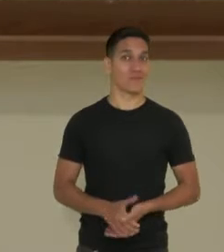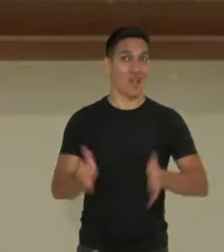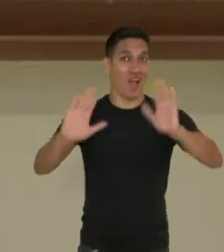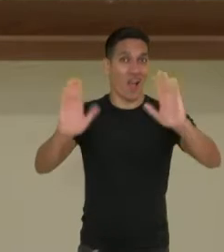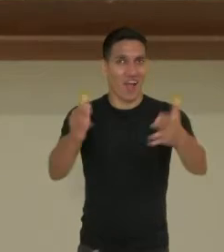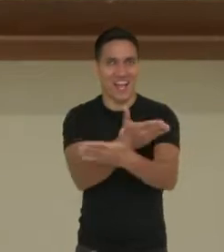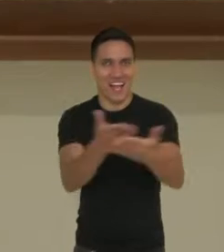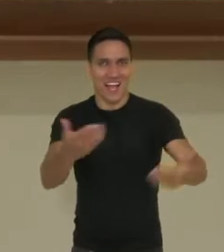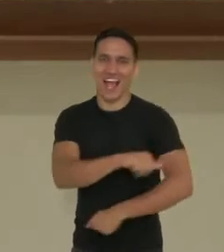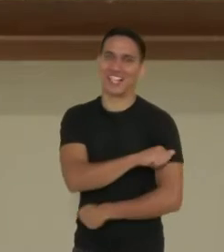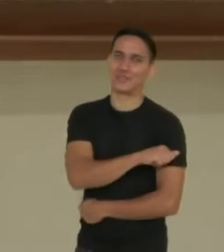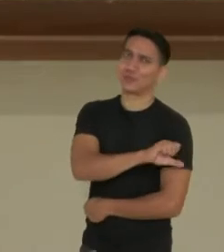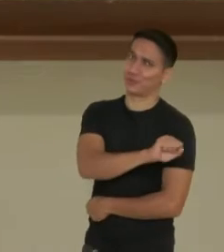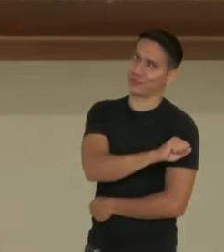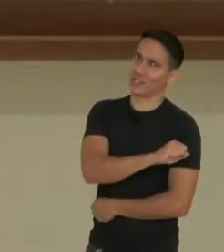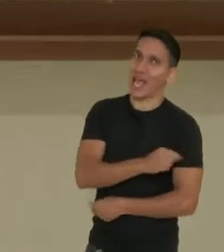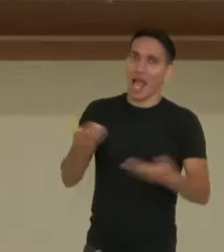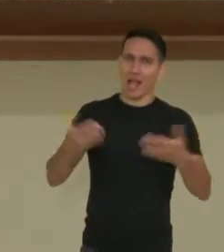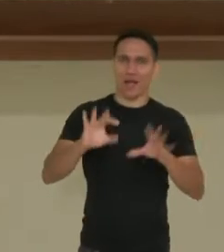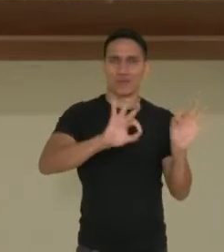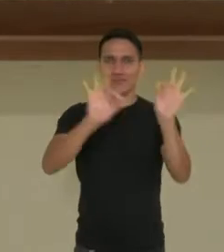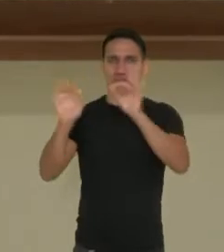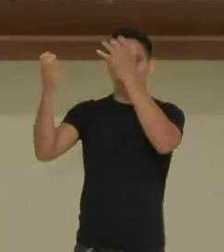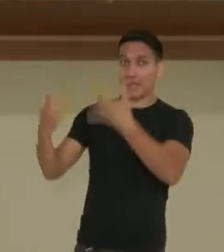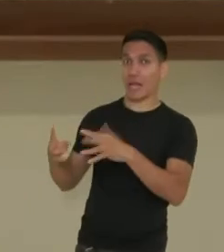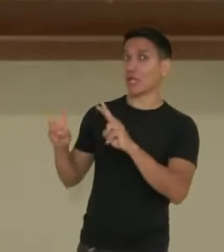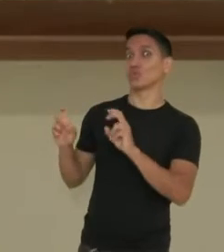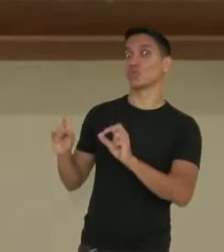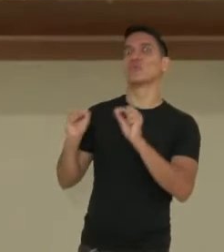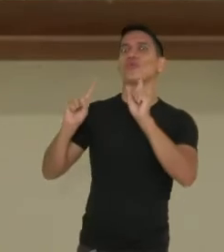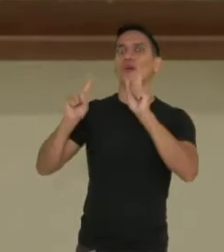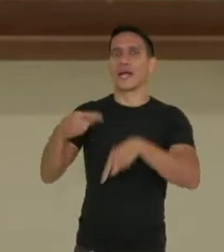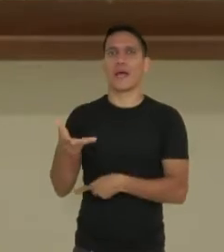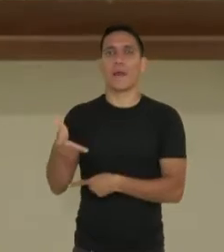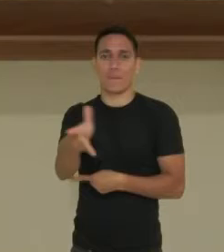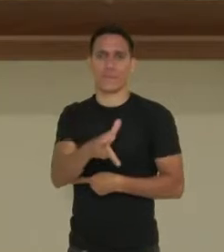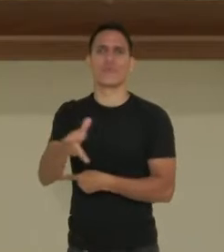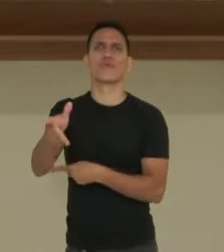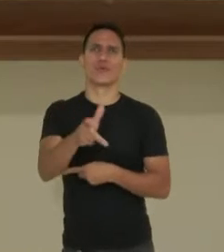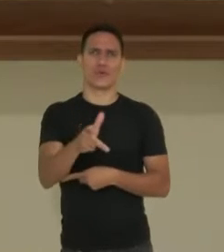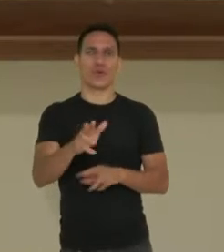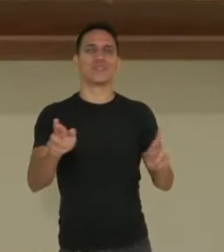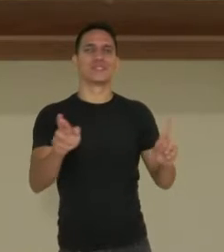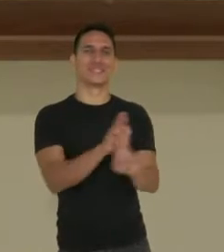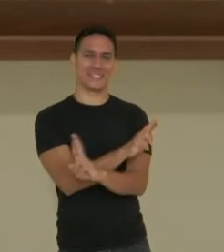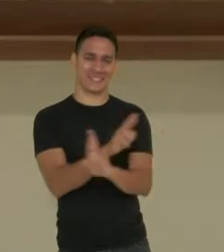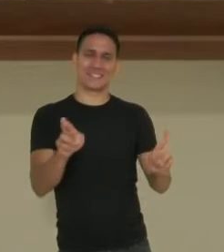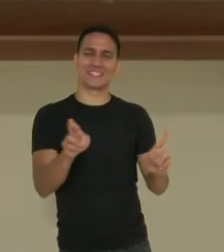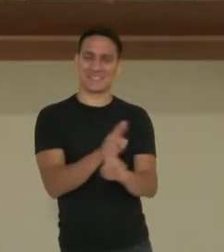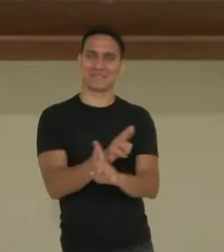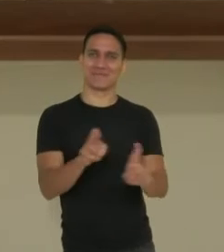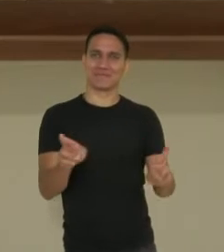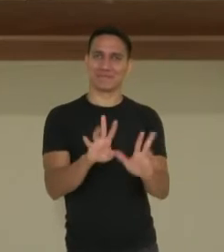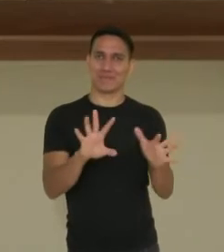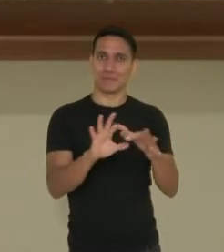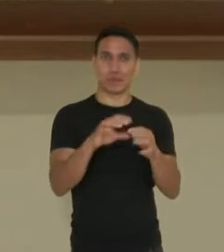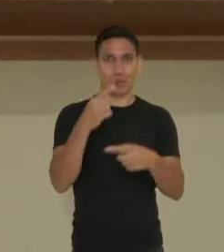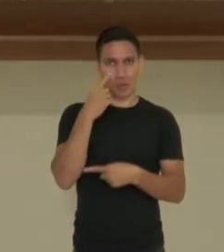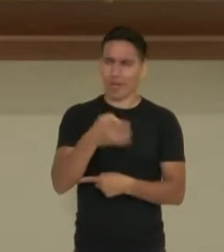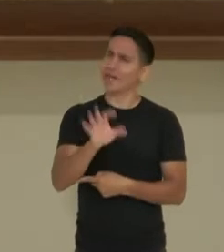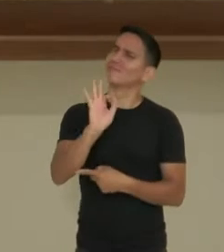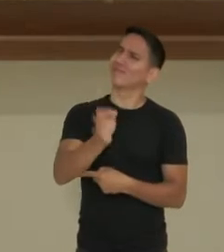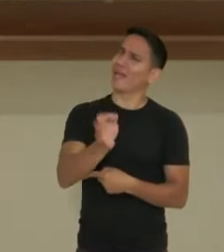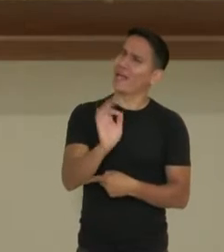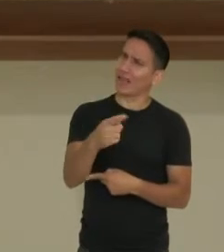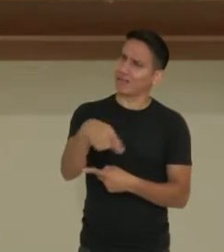Olá, estudantes do 8º ano! Neste vídeo vamos falar sobre pronome relativo. Tenho certeza